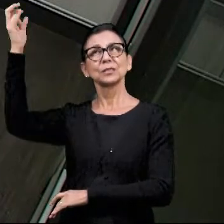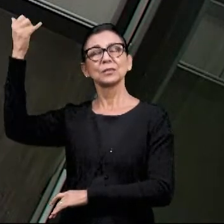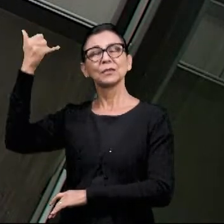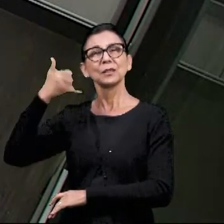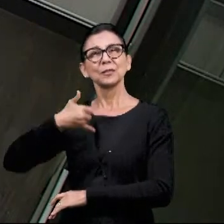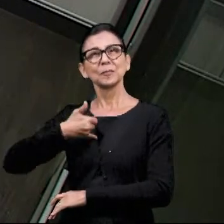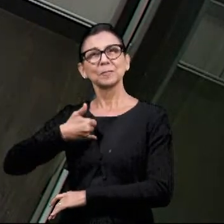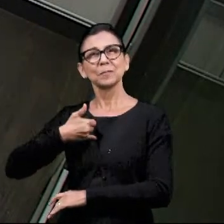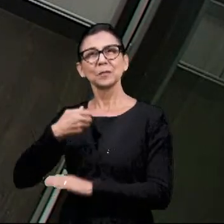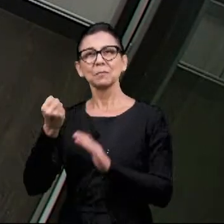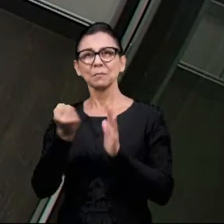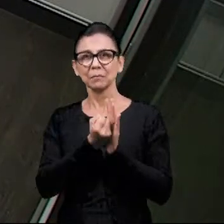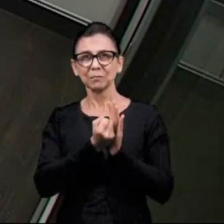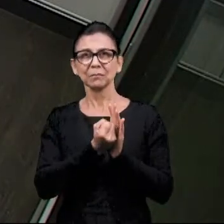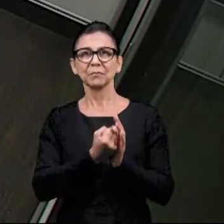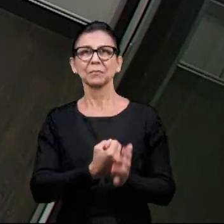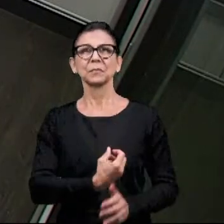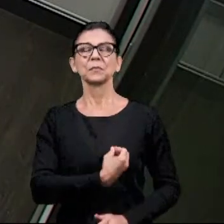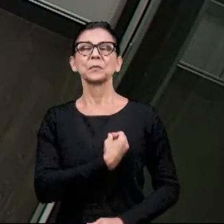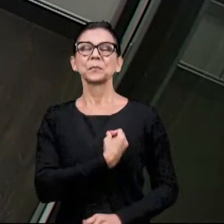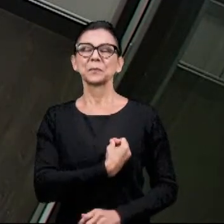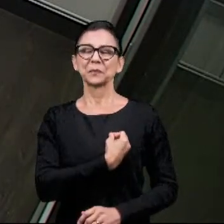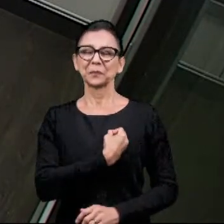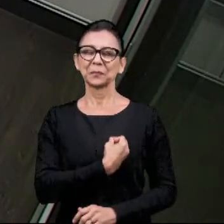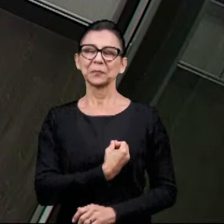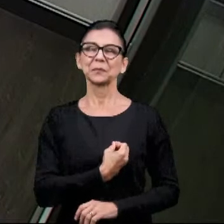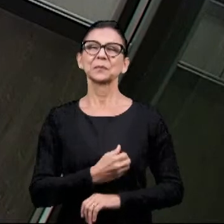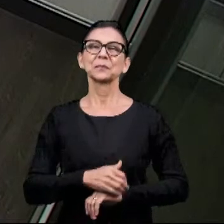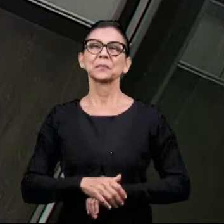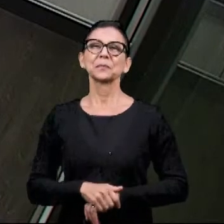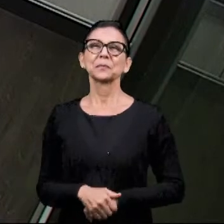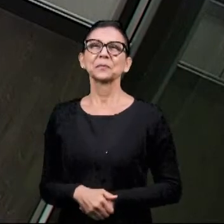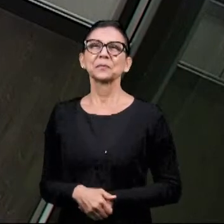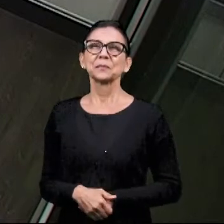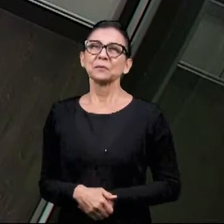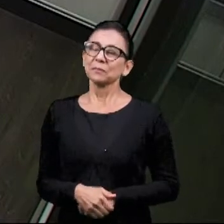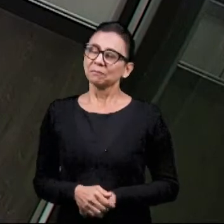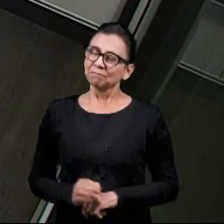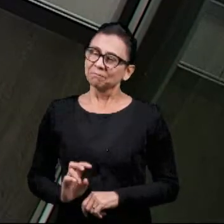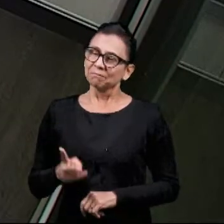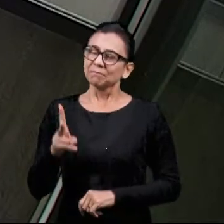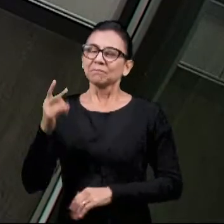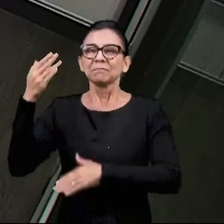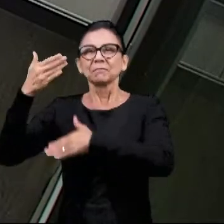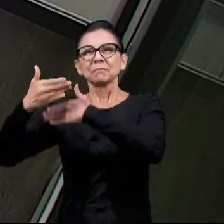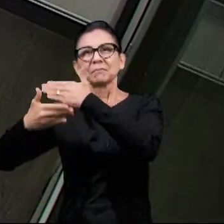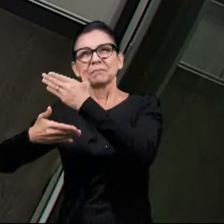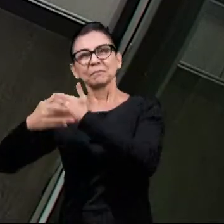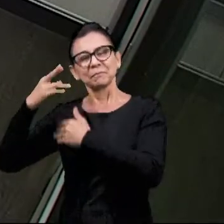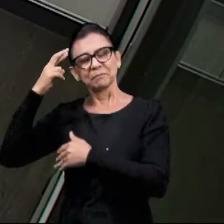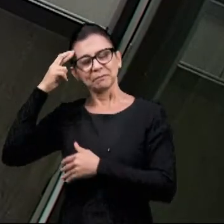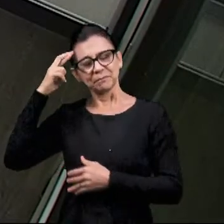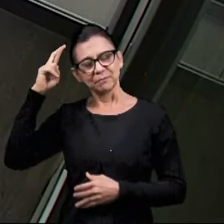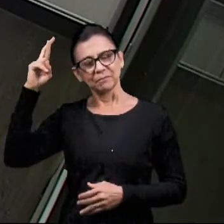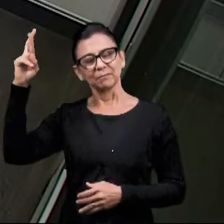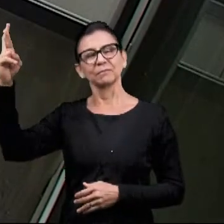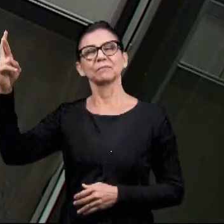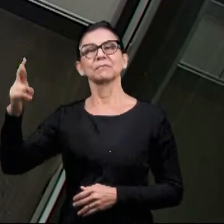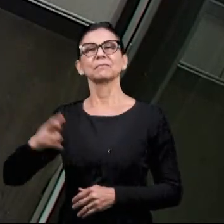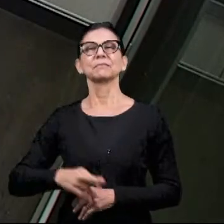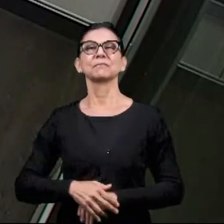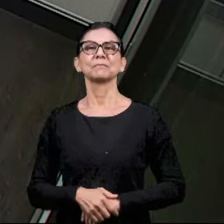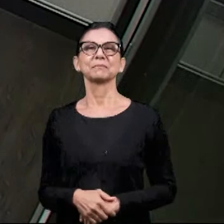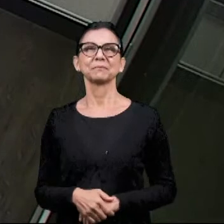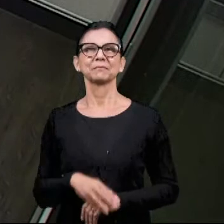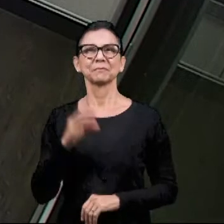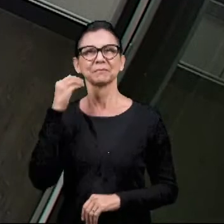minha vida, né? E isso nós vamos caminhando na presença do Senhor e buscando novas